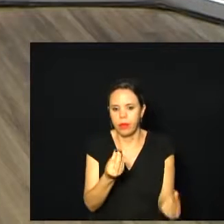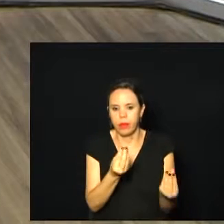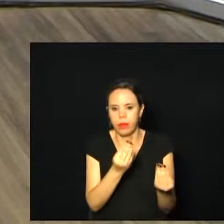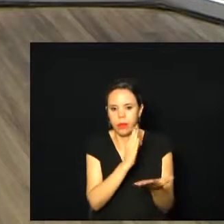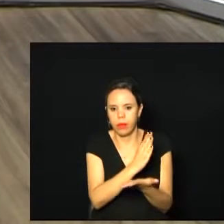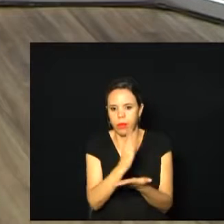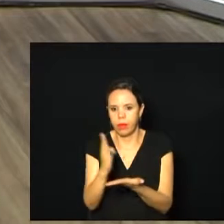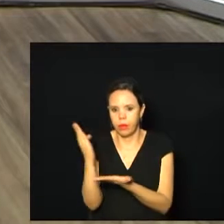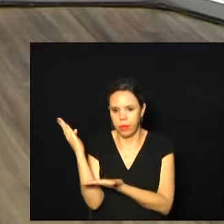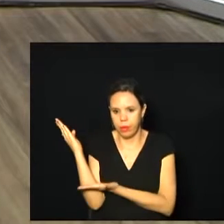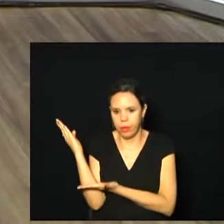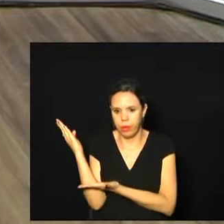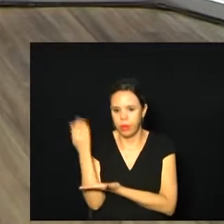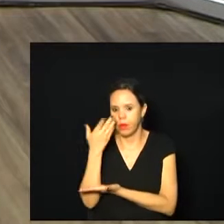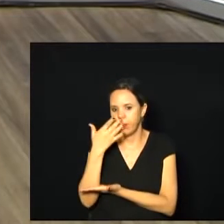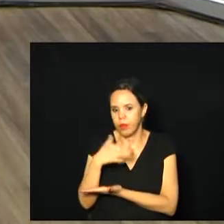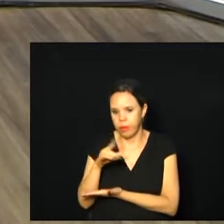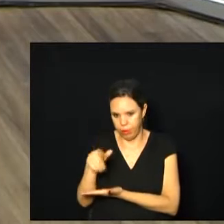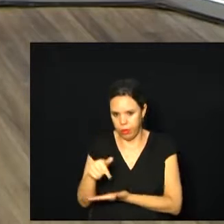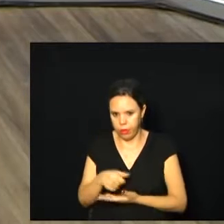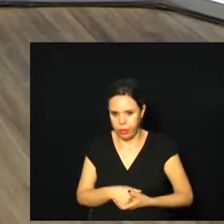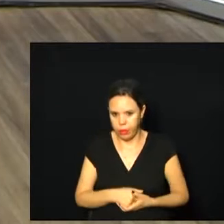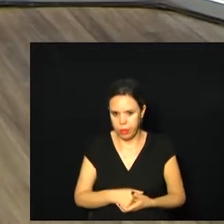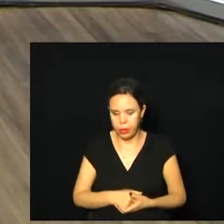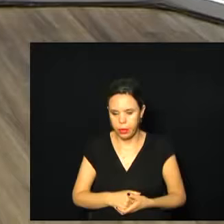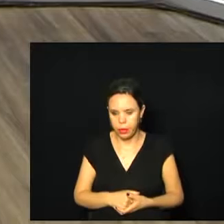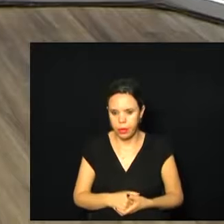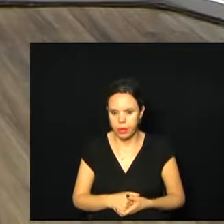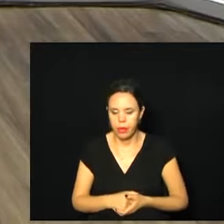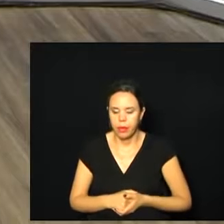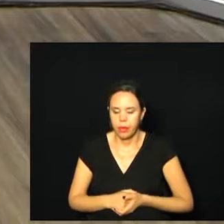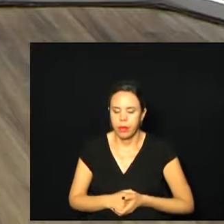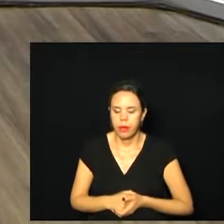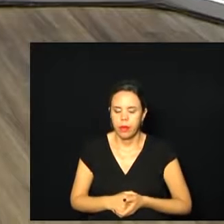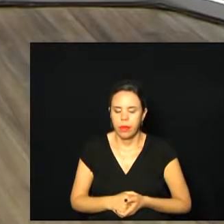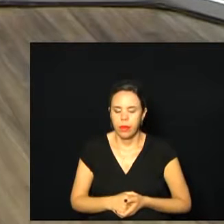de livro aí, infantis, é isso mesmo?